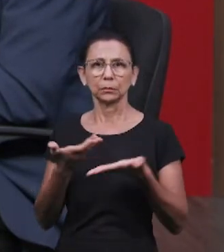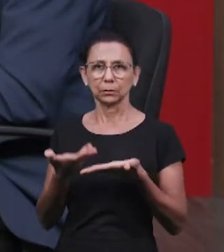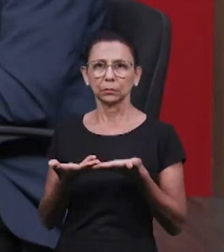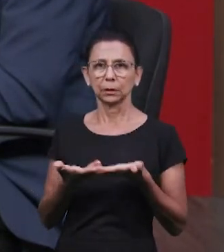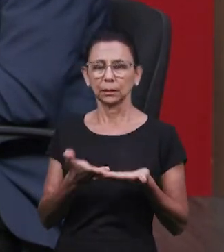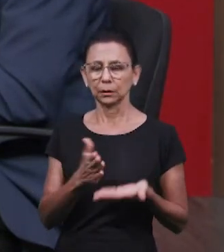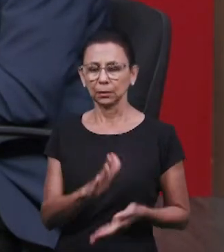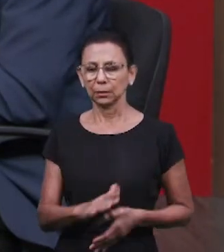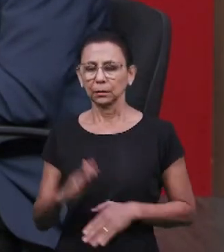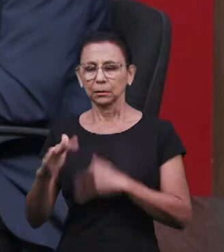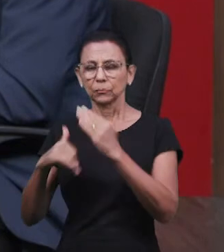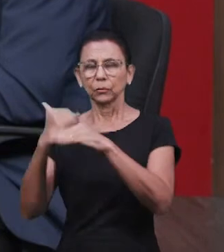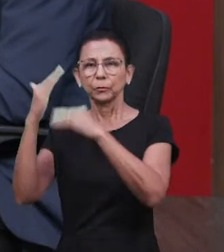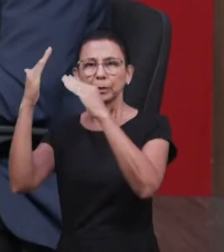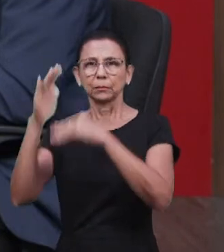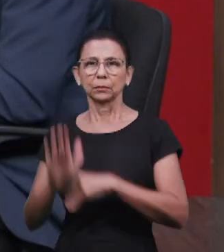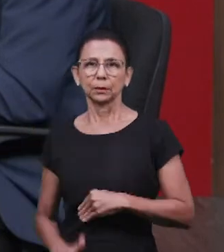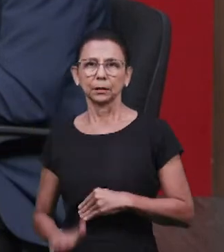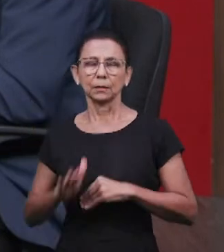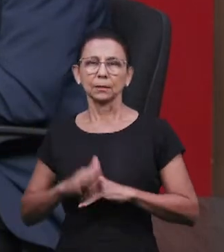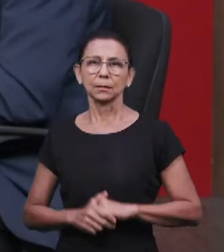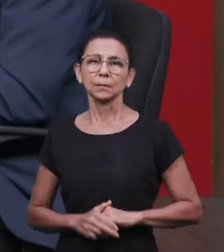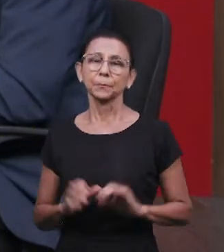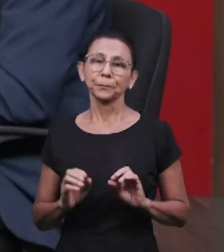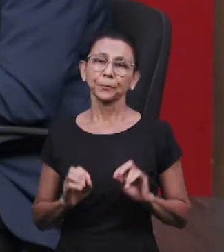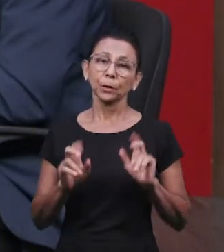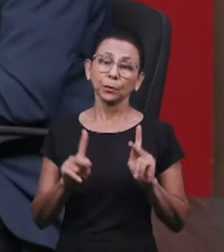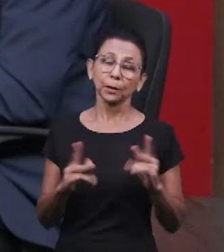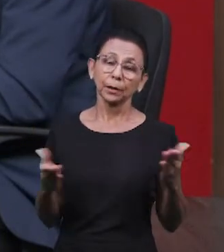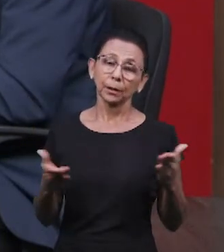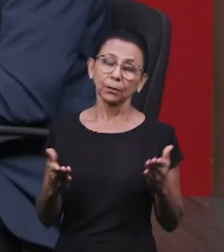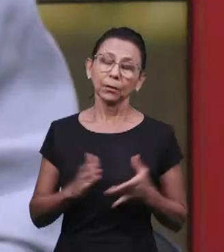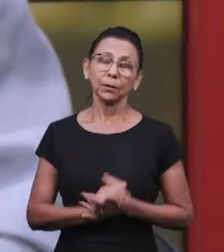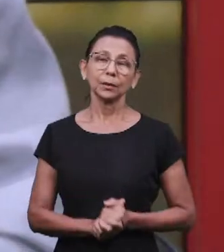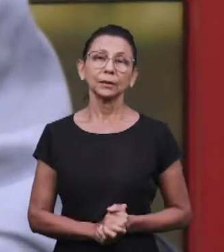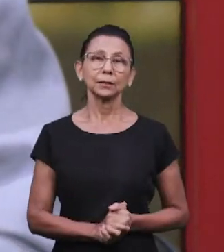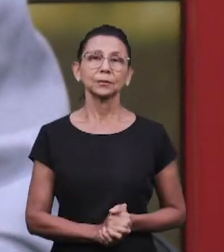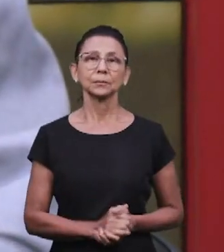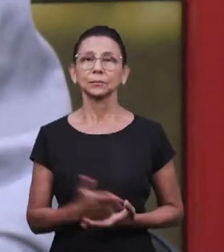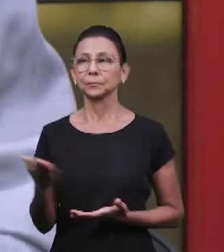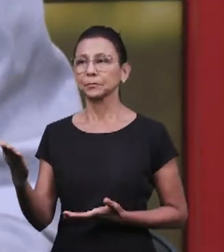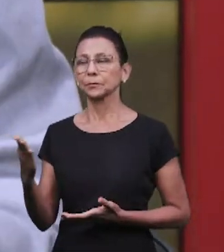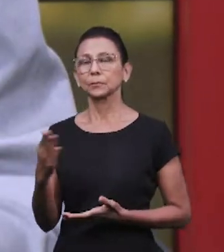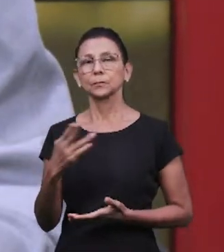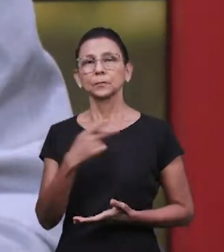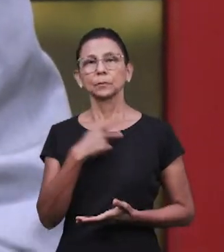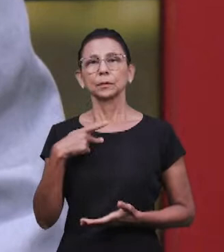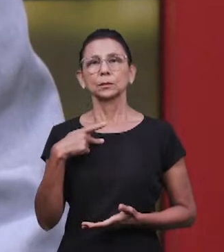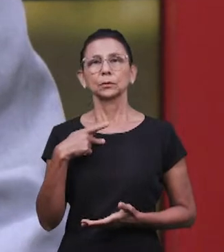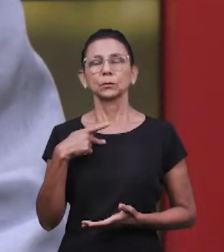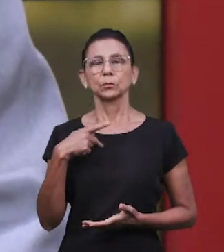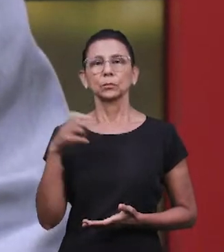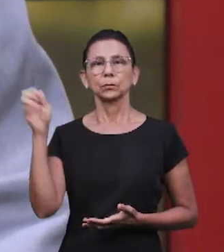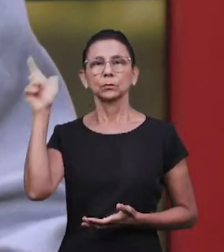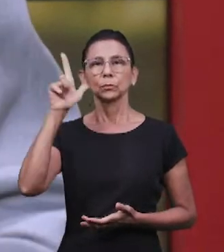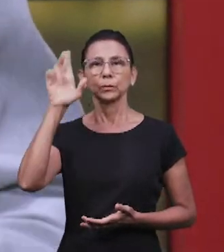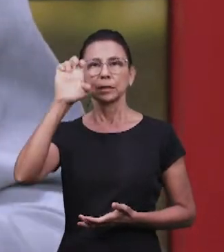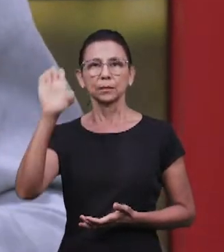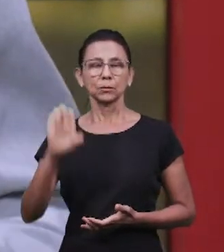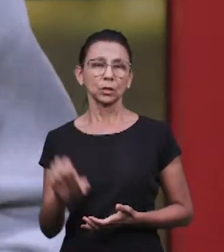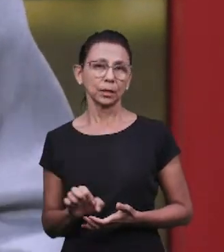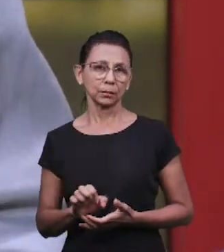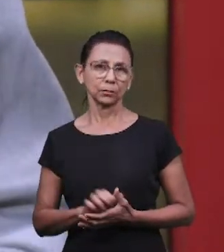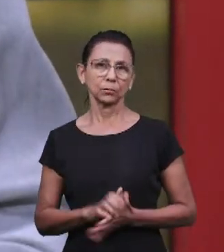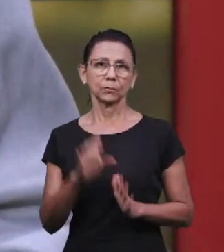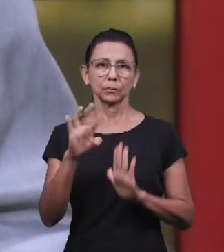abordagem do crescimento, do desenvolvimento da criança. Muito bem. Como sempre, a gente vai dar aqui a palavra ao pastor Luiz Eugênio, ele vai fazer